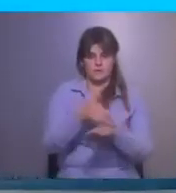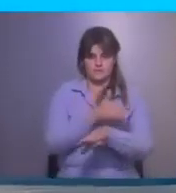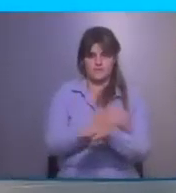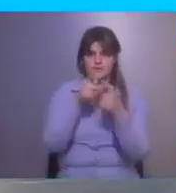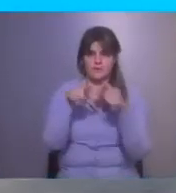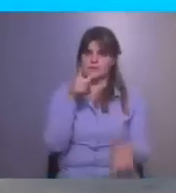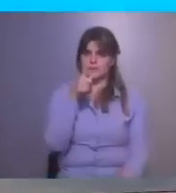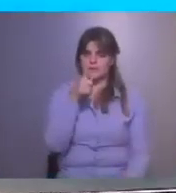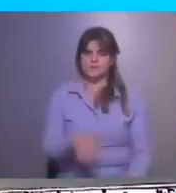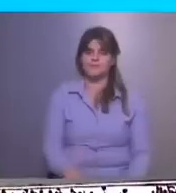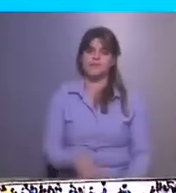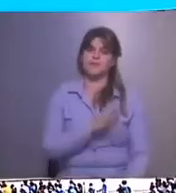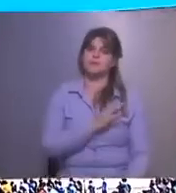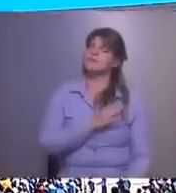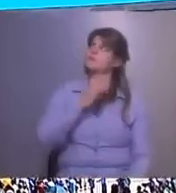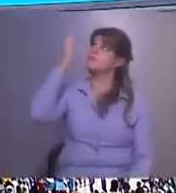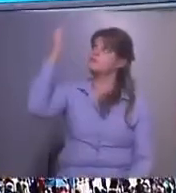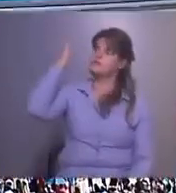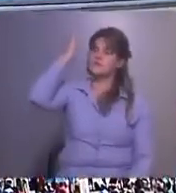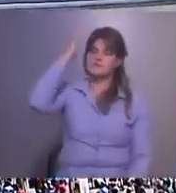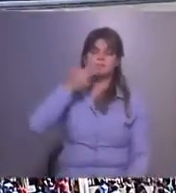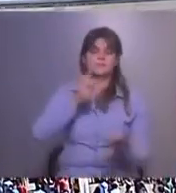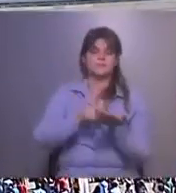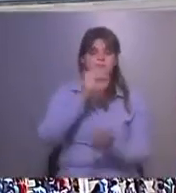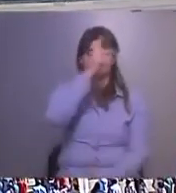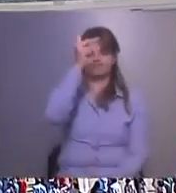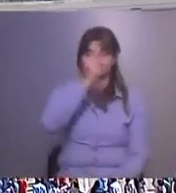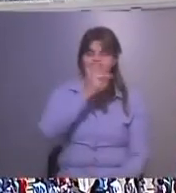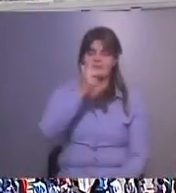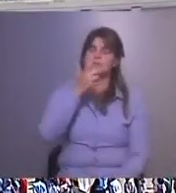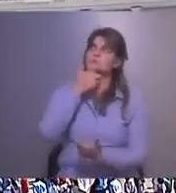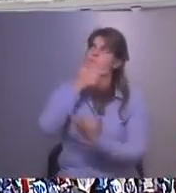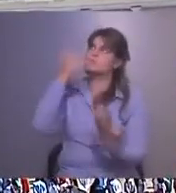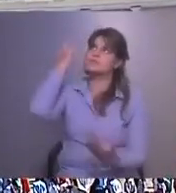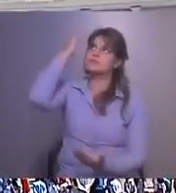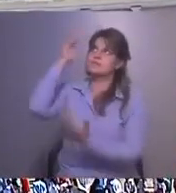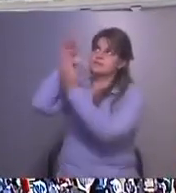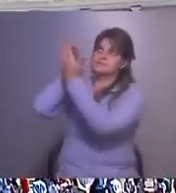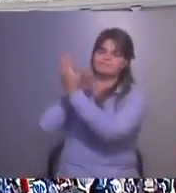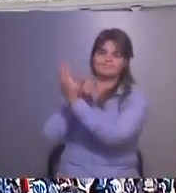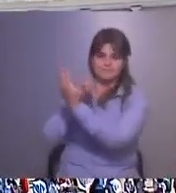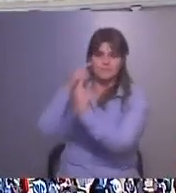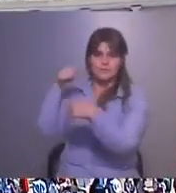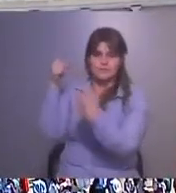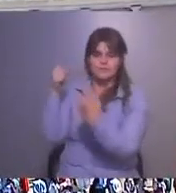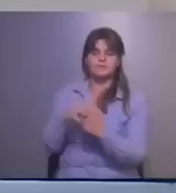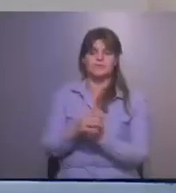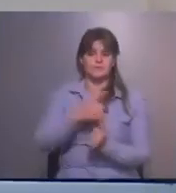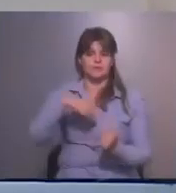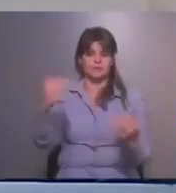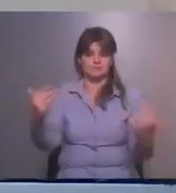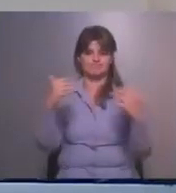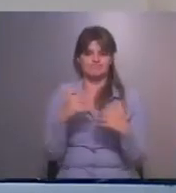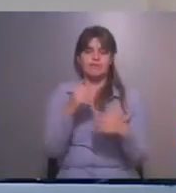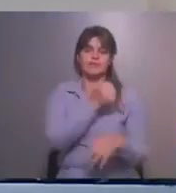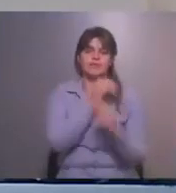Vós, Senhor, sois verdadeiramente santo, sois a fonte de toda a santidade. Reunidos na vossa presença em comunhão com